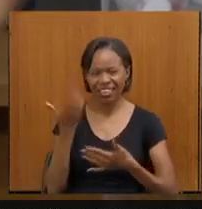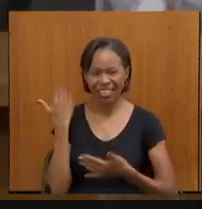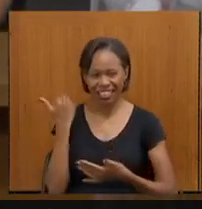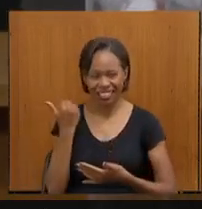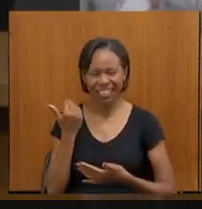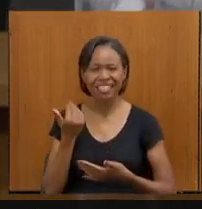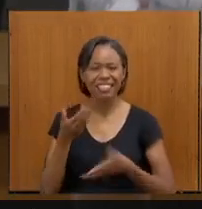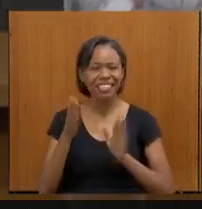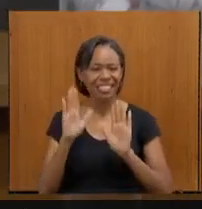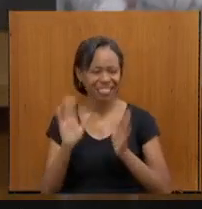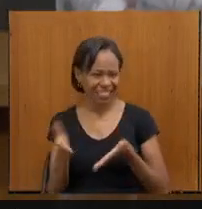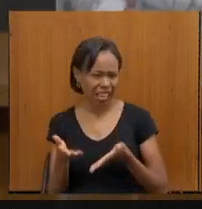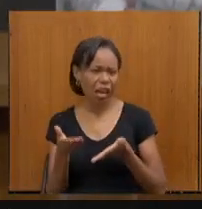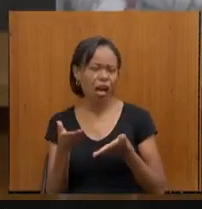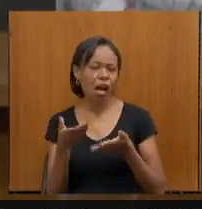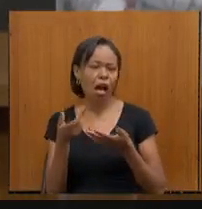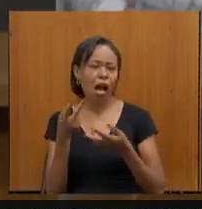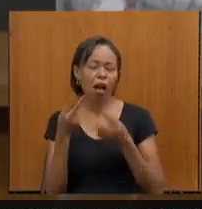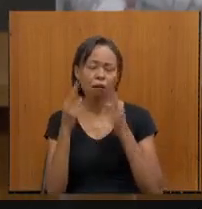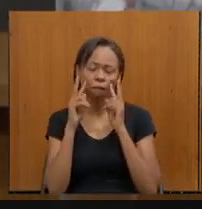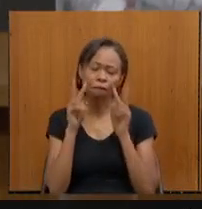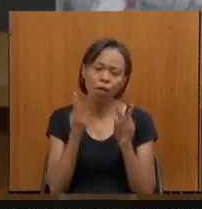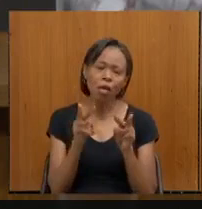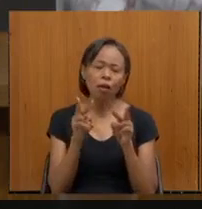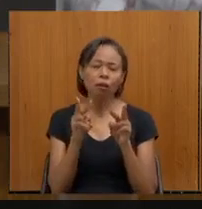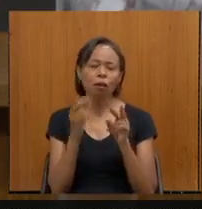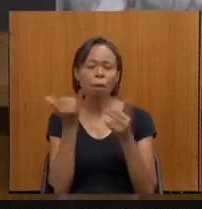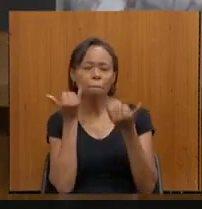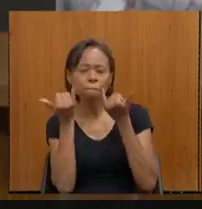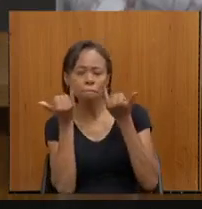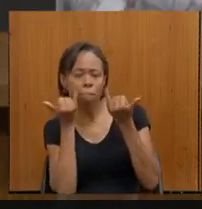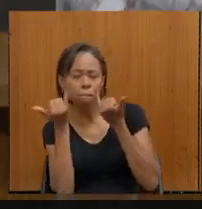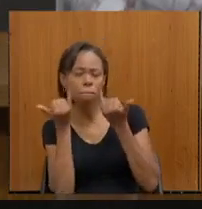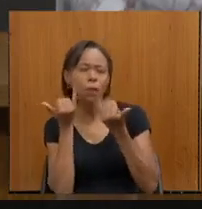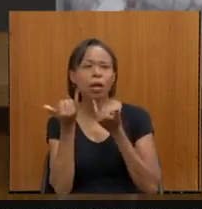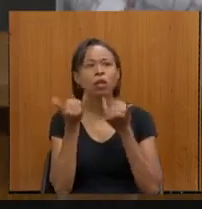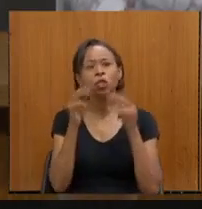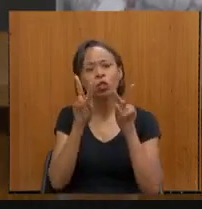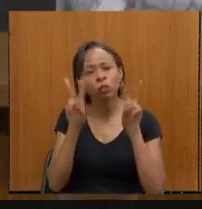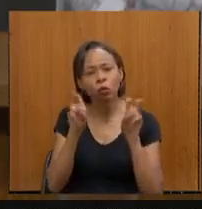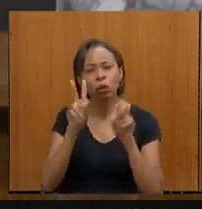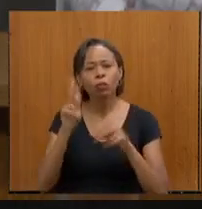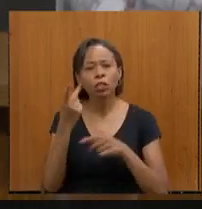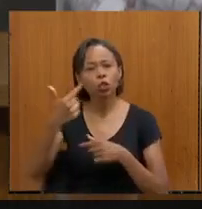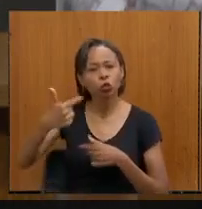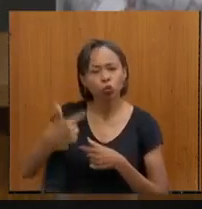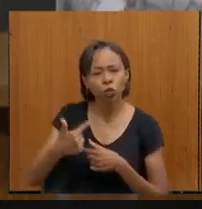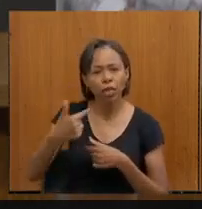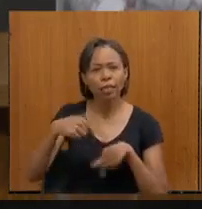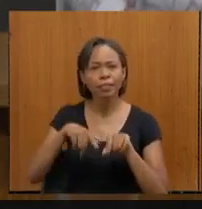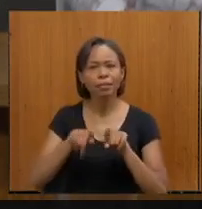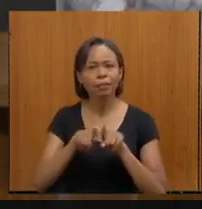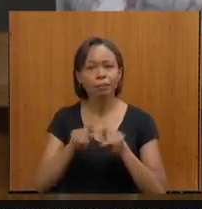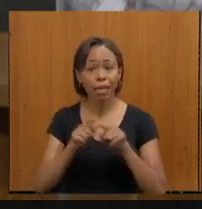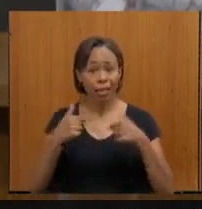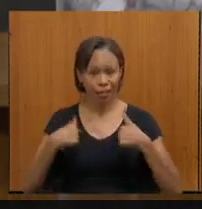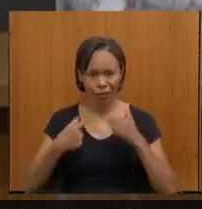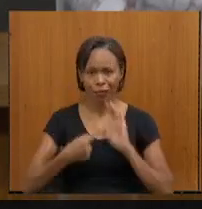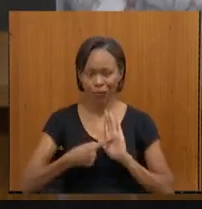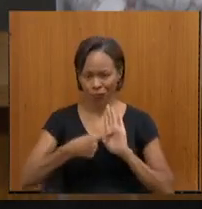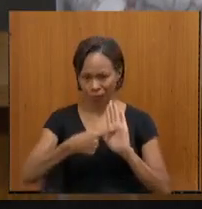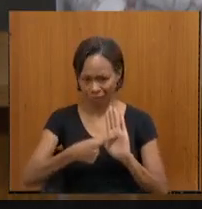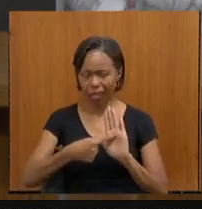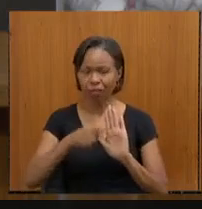apresentar o a gente já ouviu várias comentários sobre hidrogênio e talvez na minha apresentação vocês vão